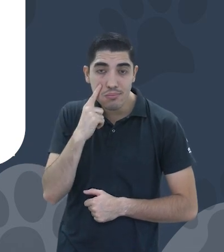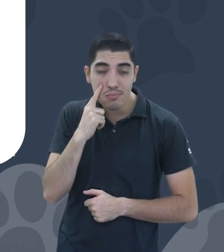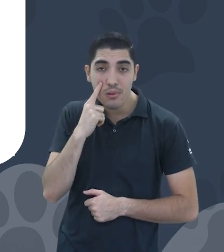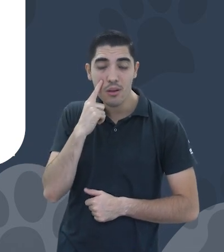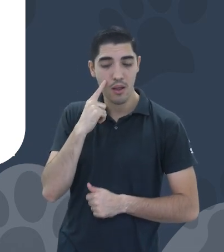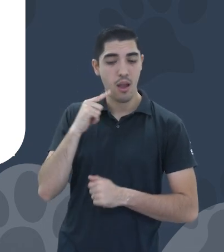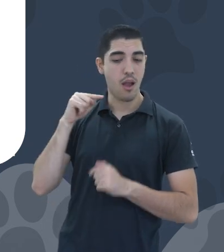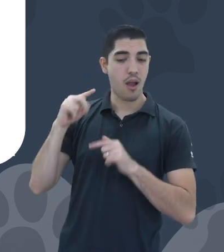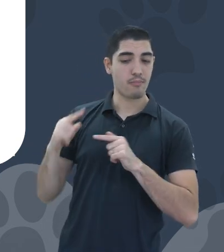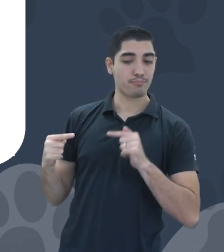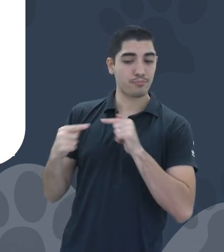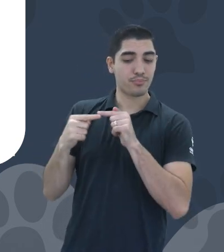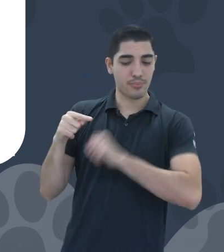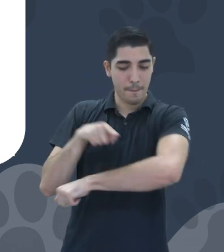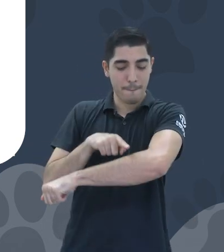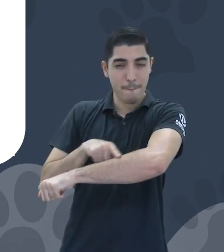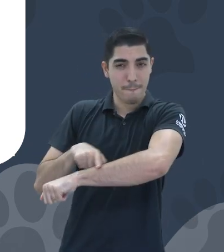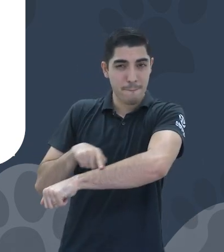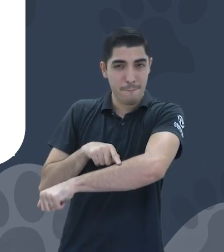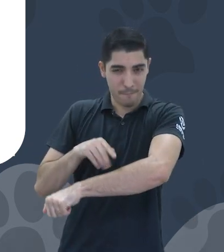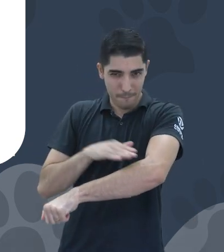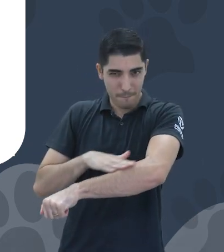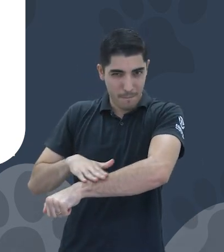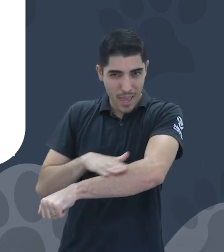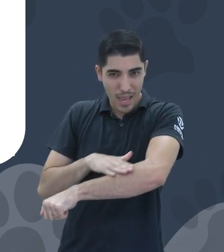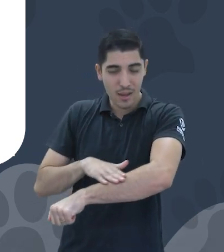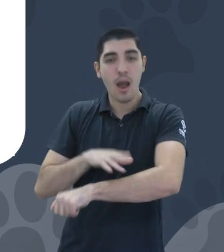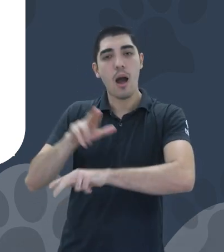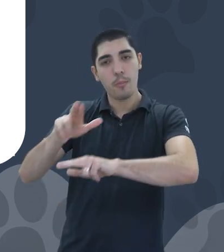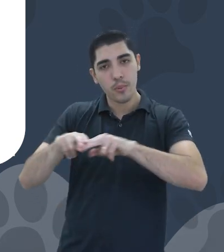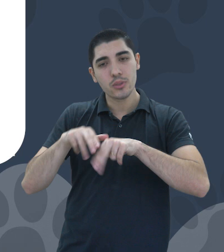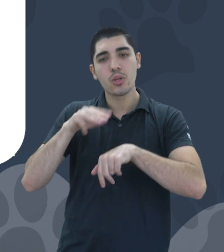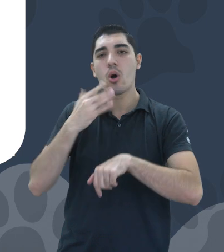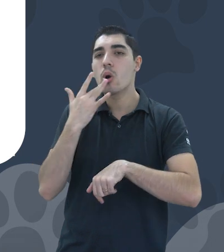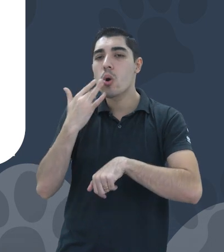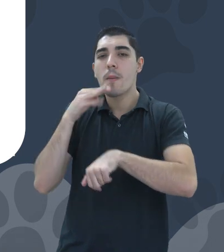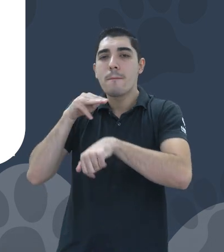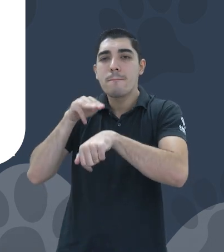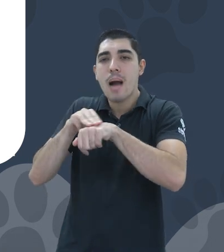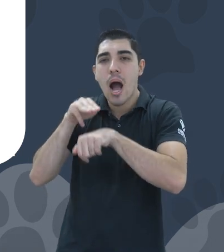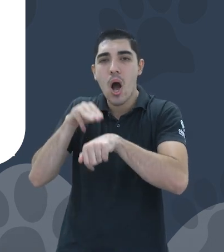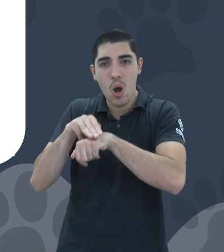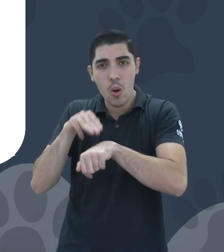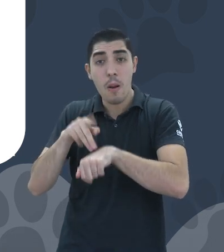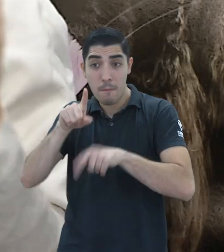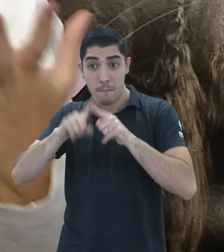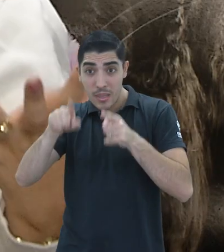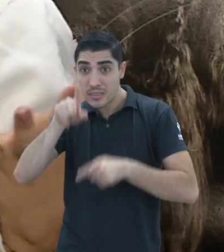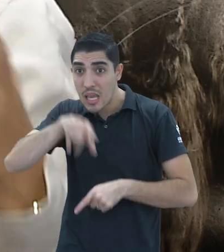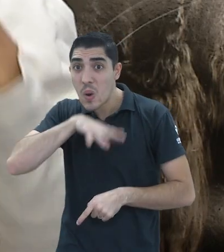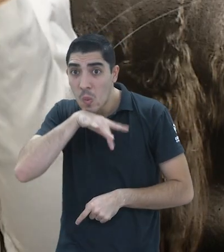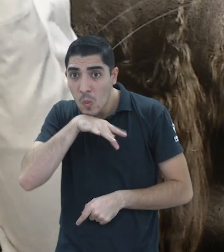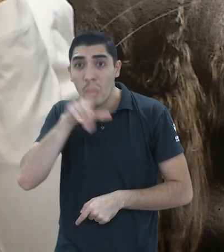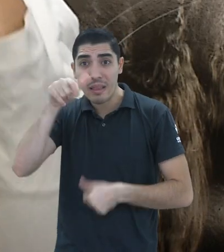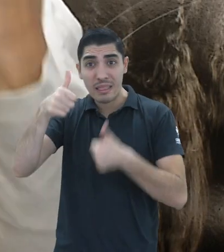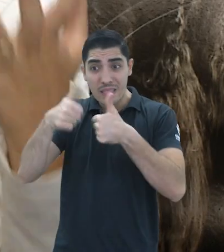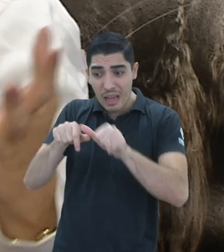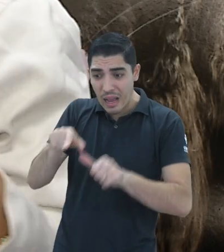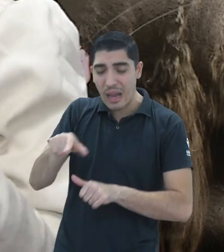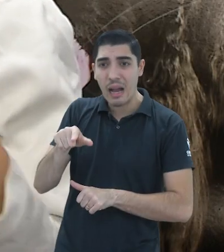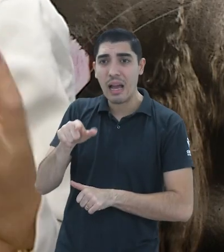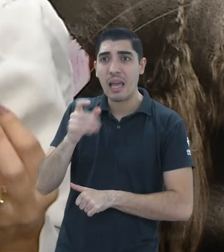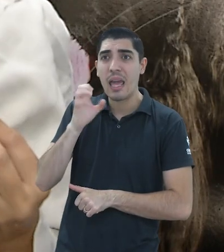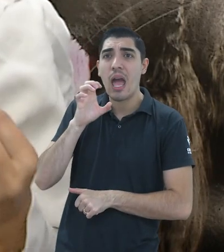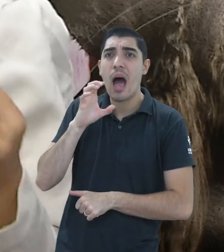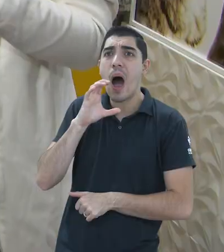esse ferro entra em contato um pouco com a pele e causa essa coloração mais amarronzada. Sim. Mas não que ela seja ácida ou que está